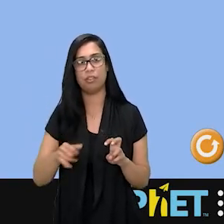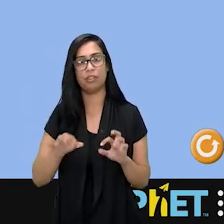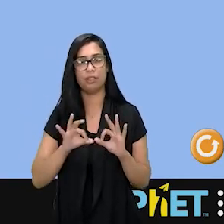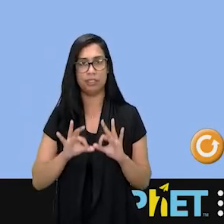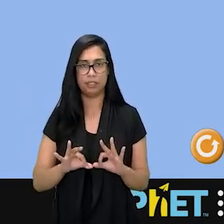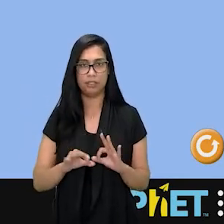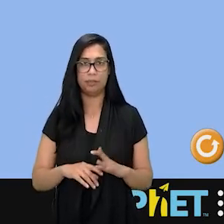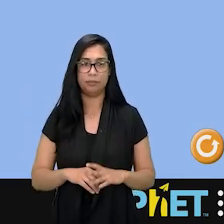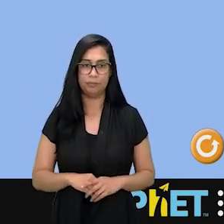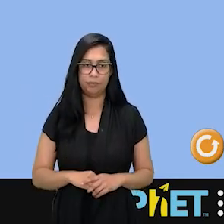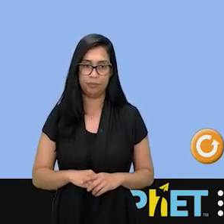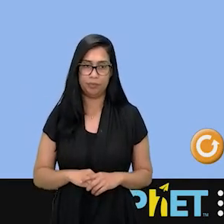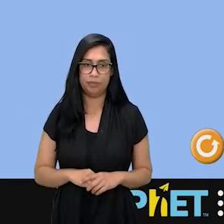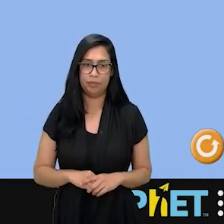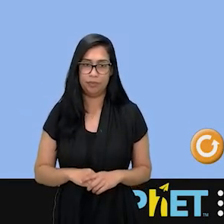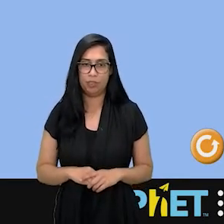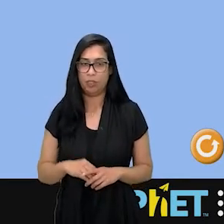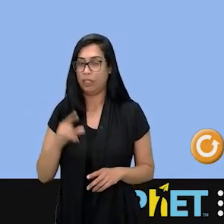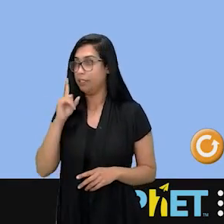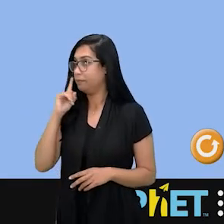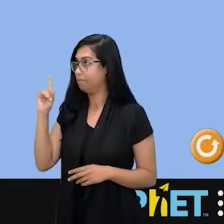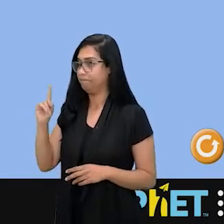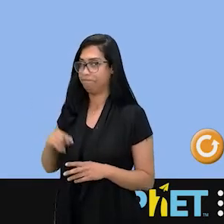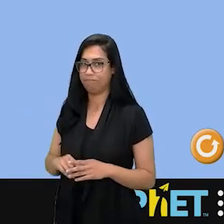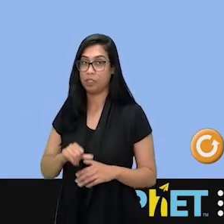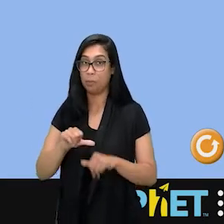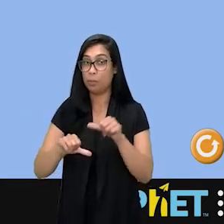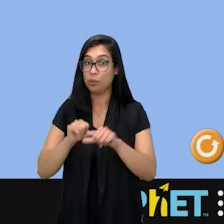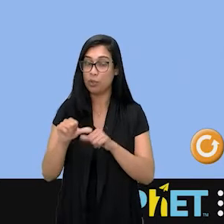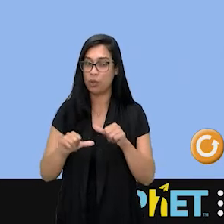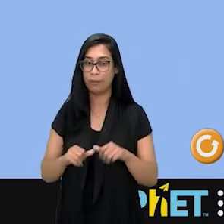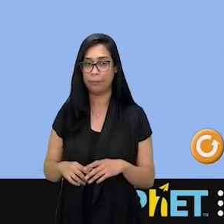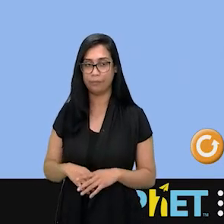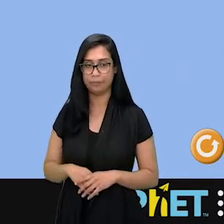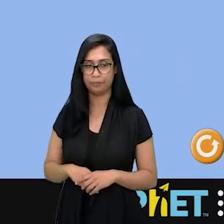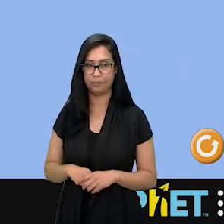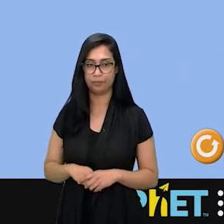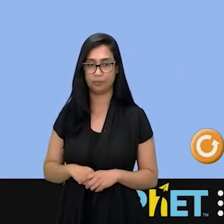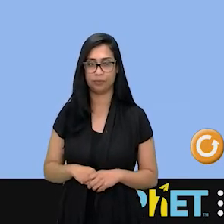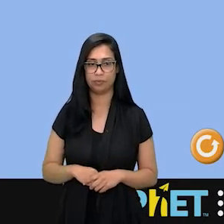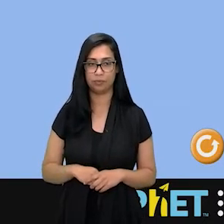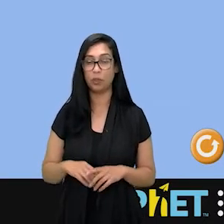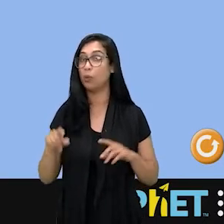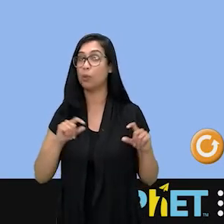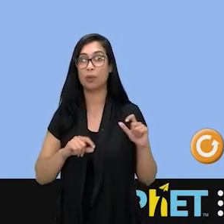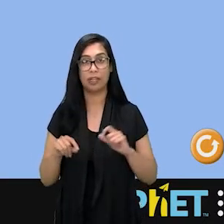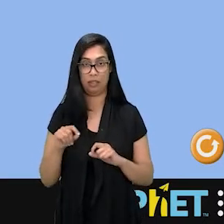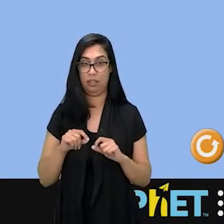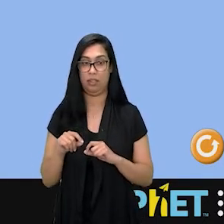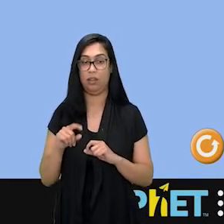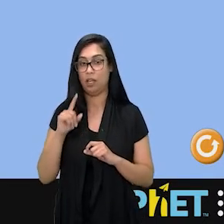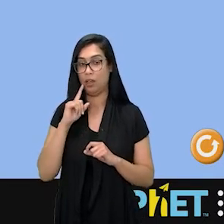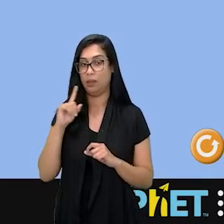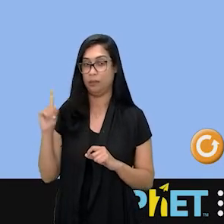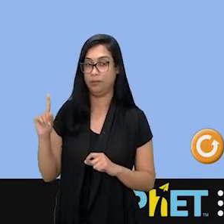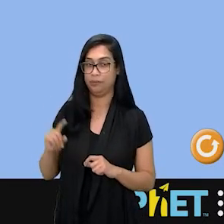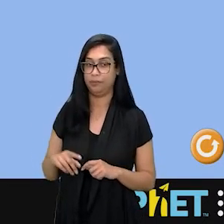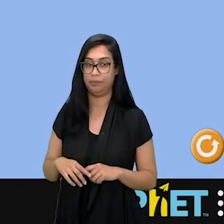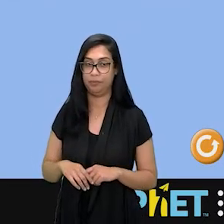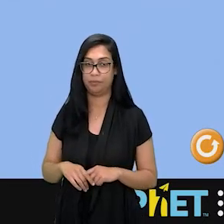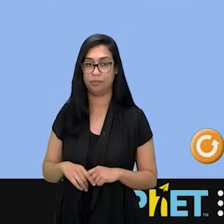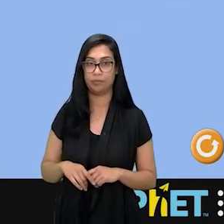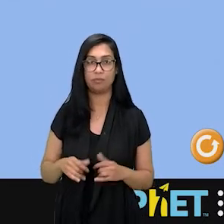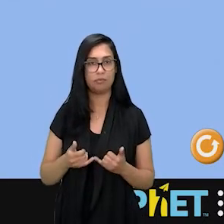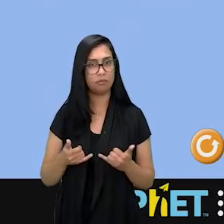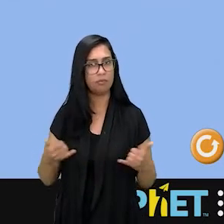aí você fecha. Vou pôr aqui, ó, vou medir de novo a corrente, bota lá 1 amperímetro. Olha como aumenta a corrente,